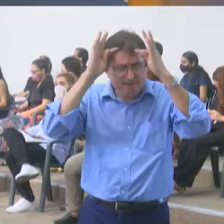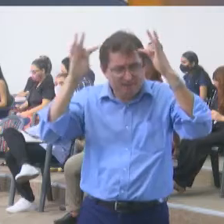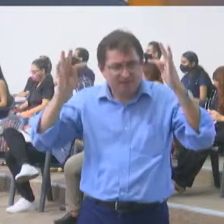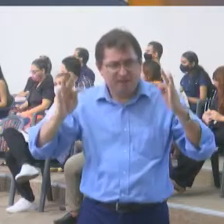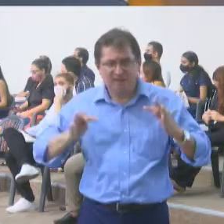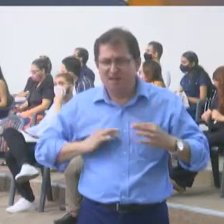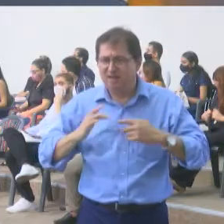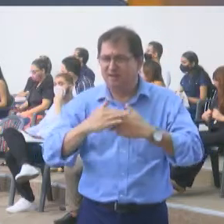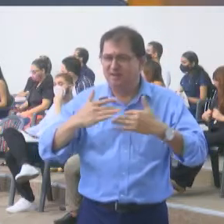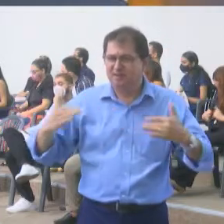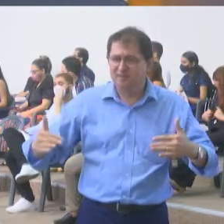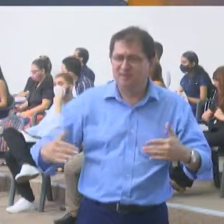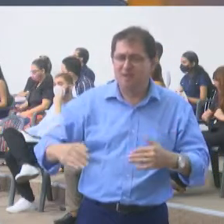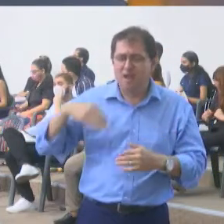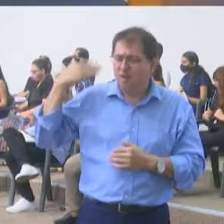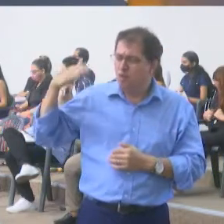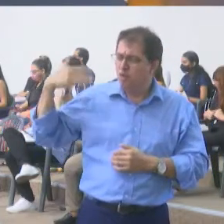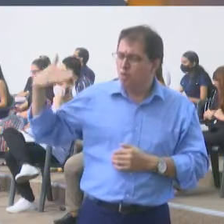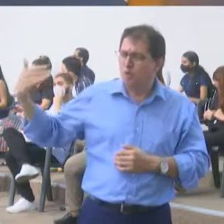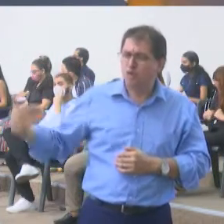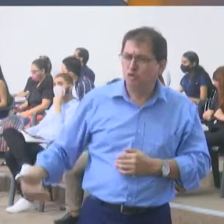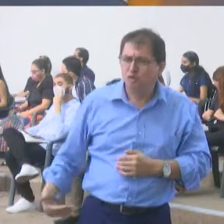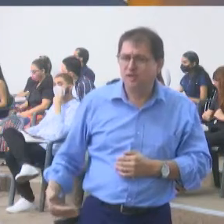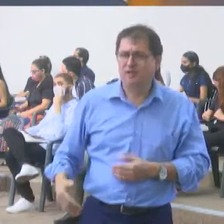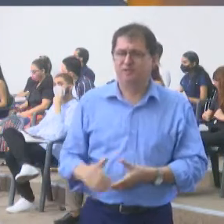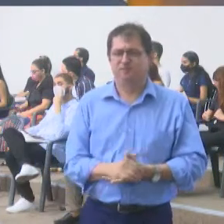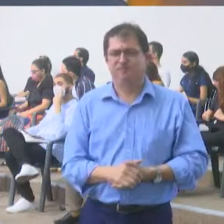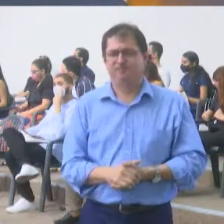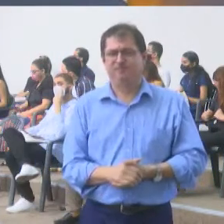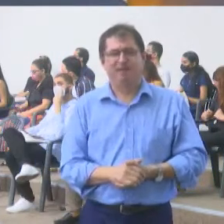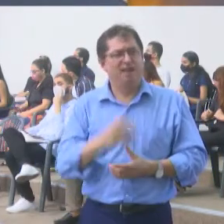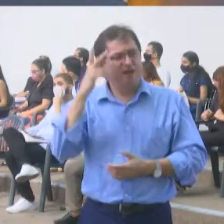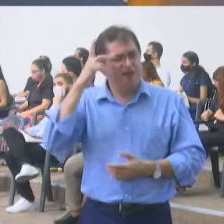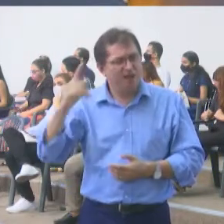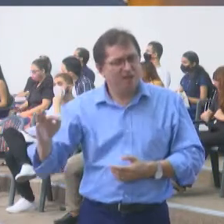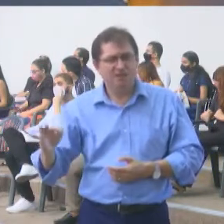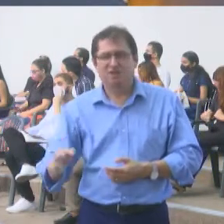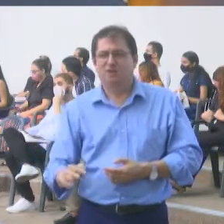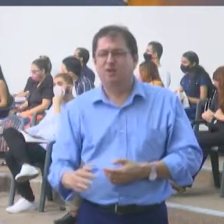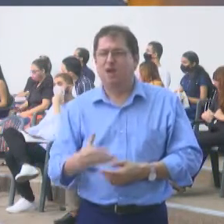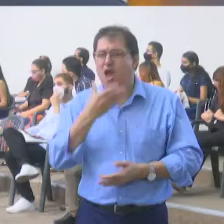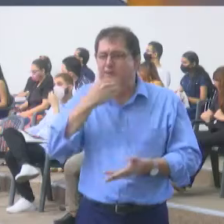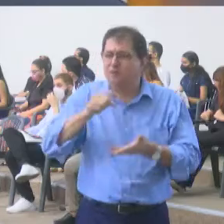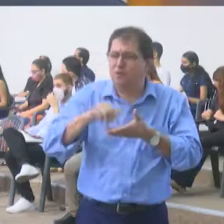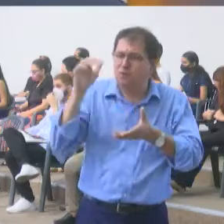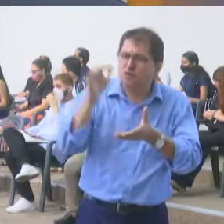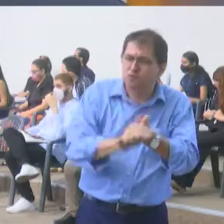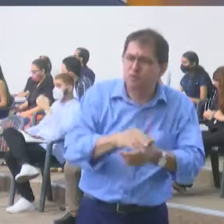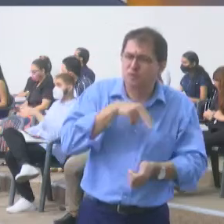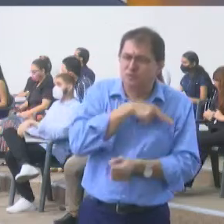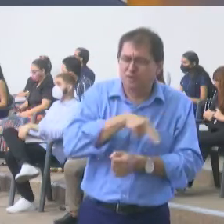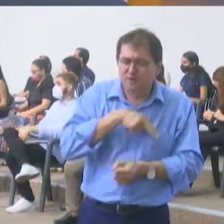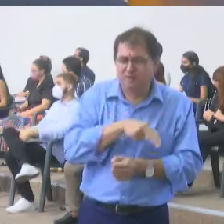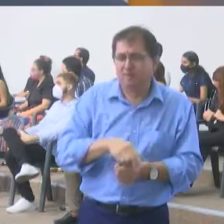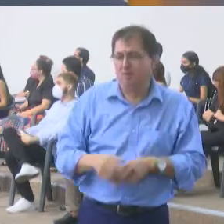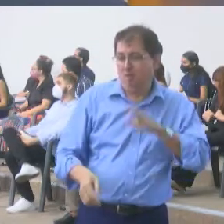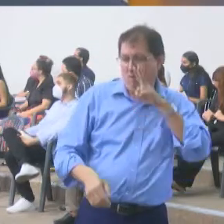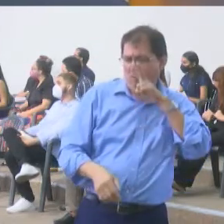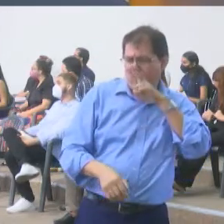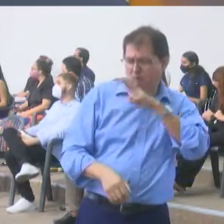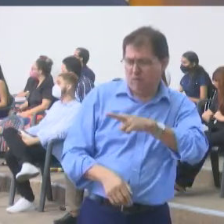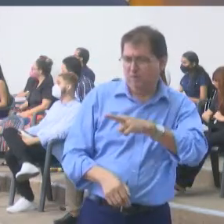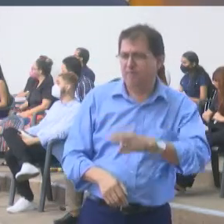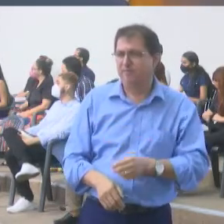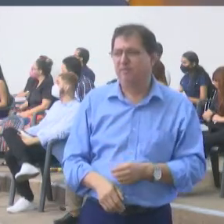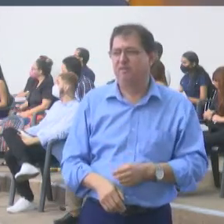disso. Ele está honrando a história de Elimeleque, a história de Noemi, a história de Malon, a história de Quilion. Alguém pode olhar e dizer, o